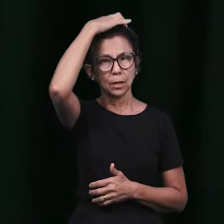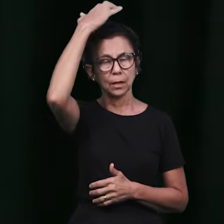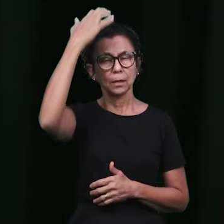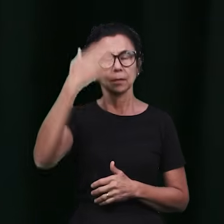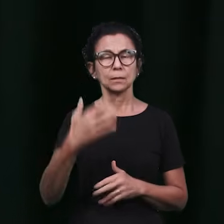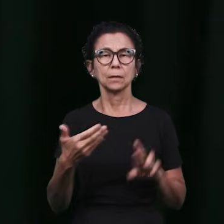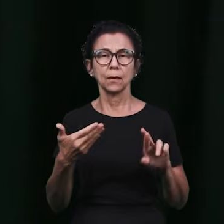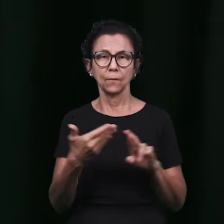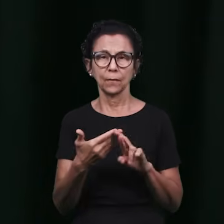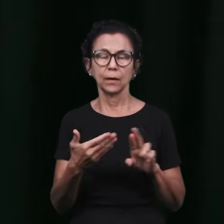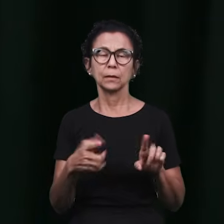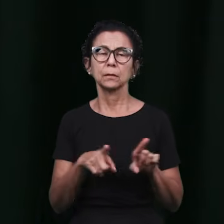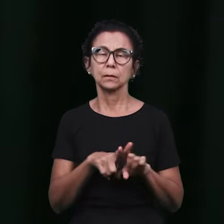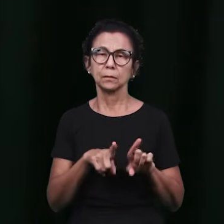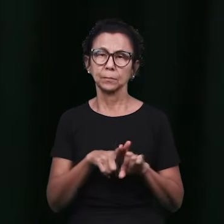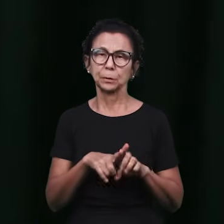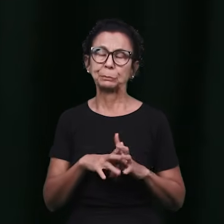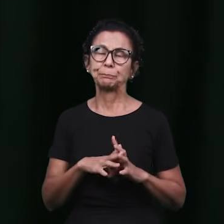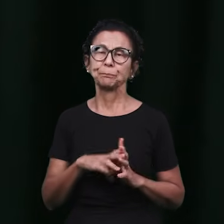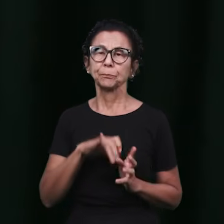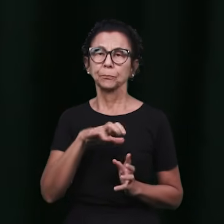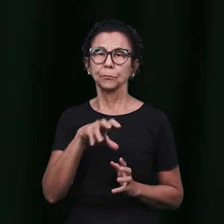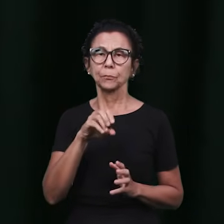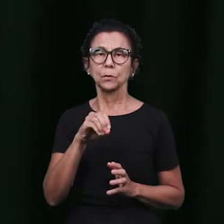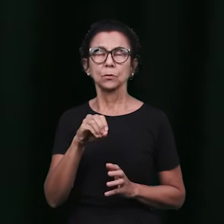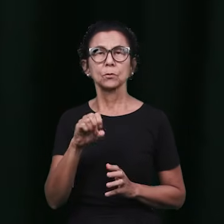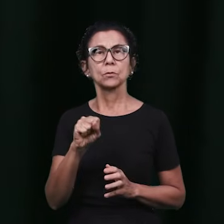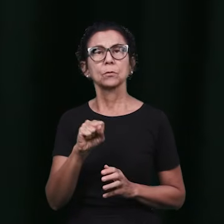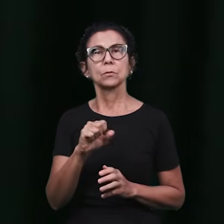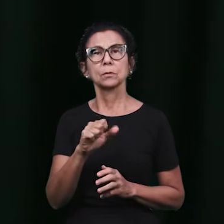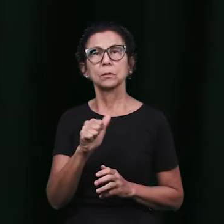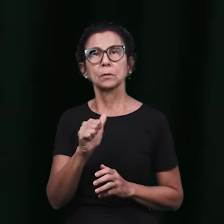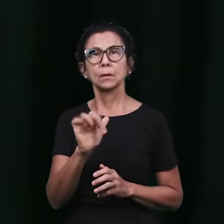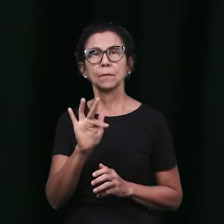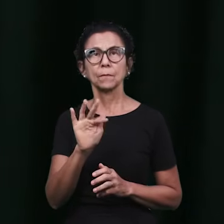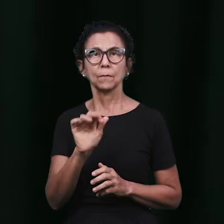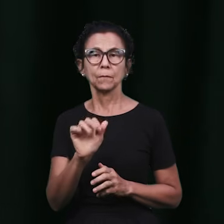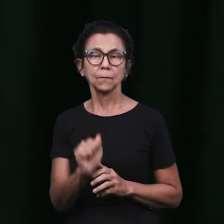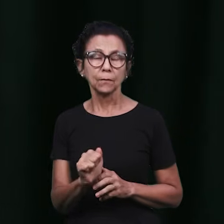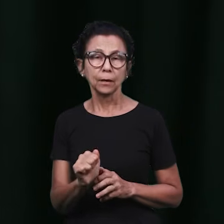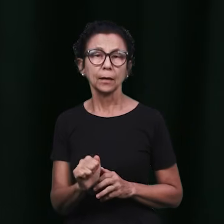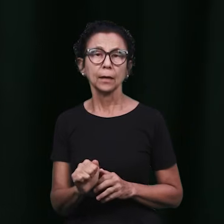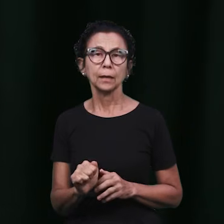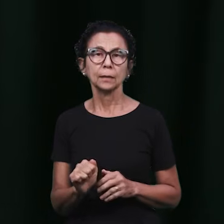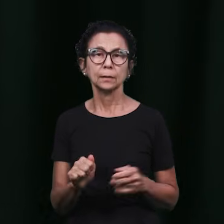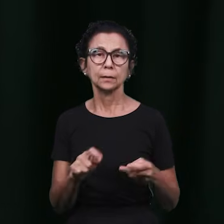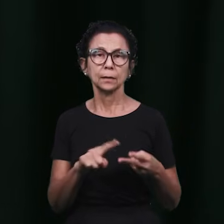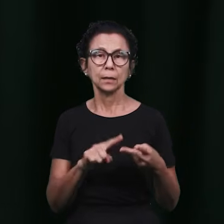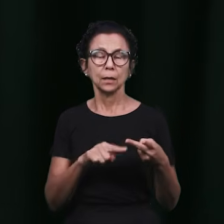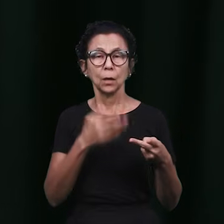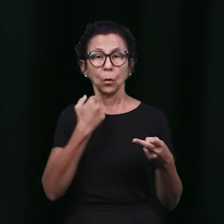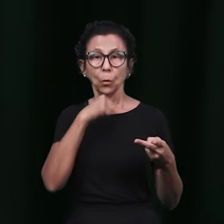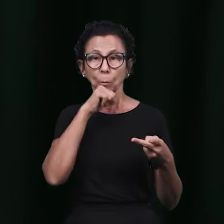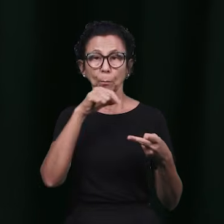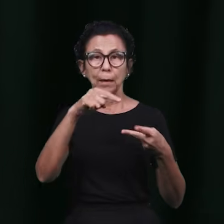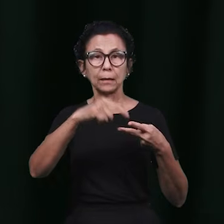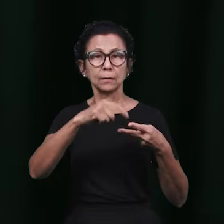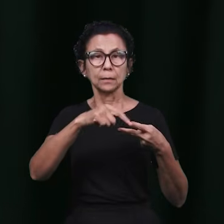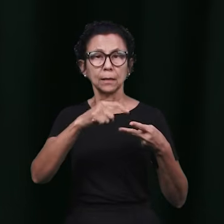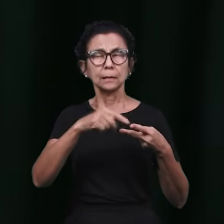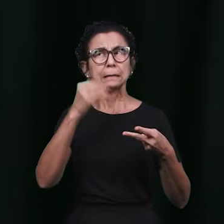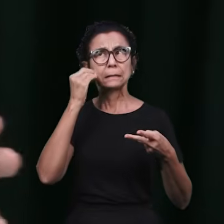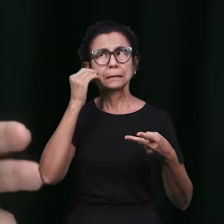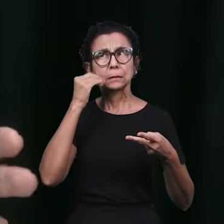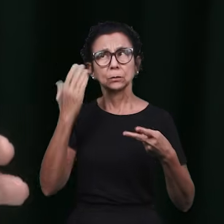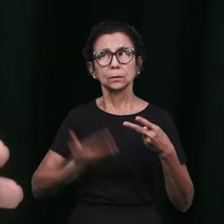de Josafá, a maneira que, apesar do seu pai, ele também tentou seguir o Senhor, ele pegou